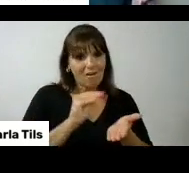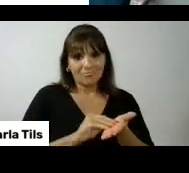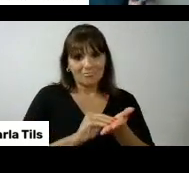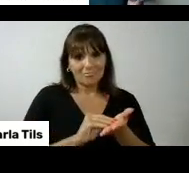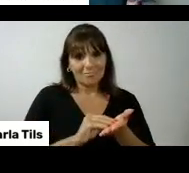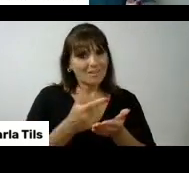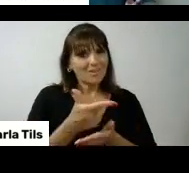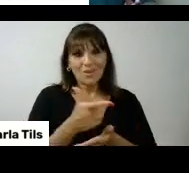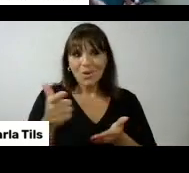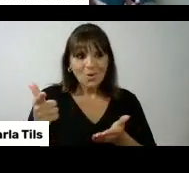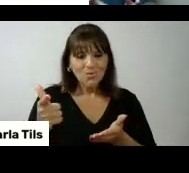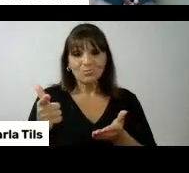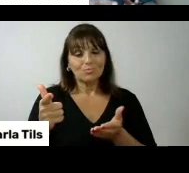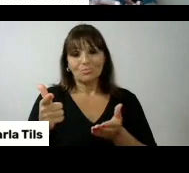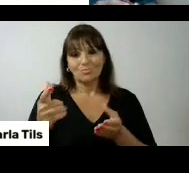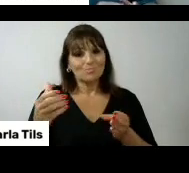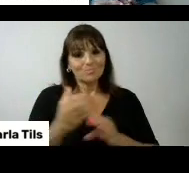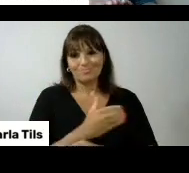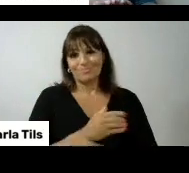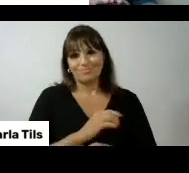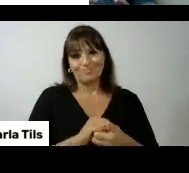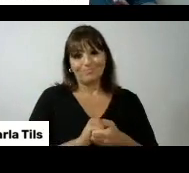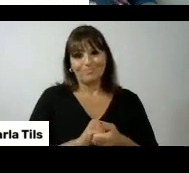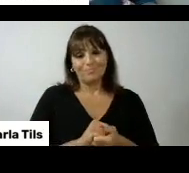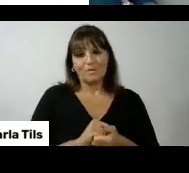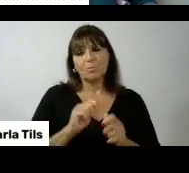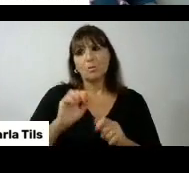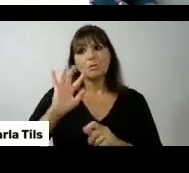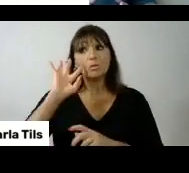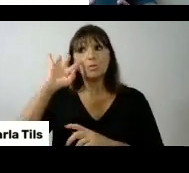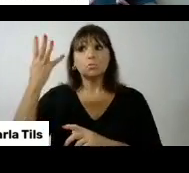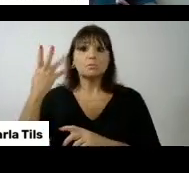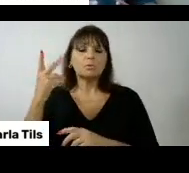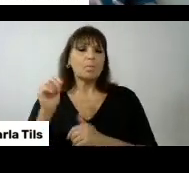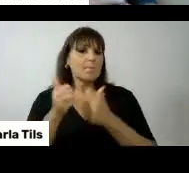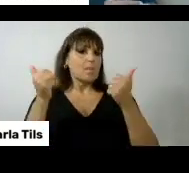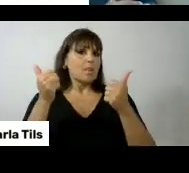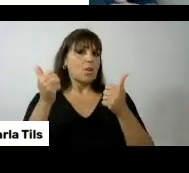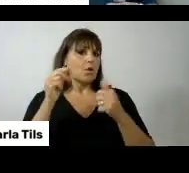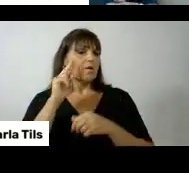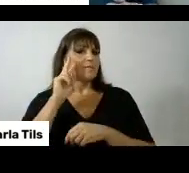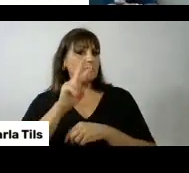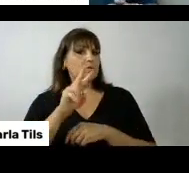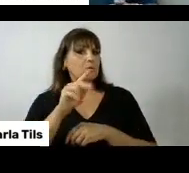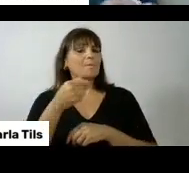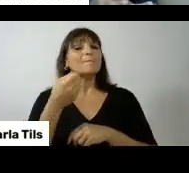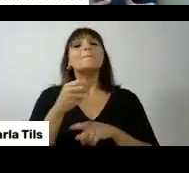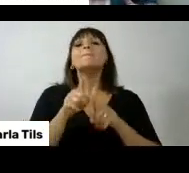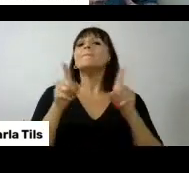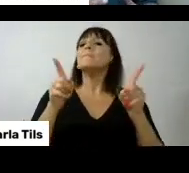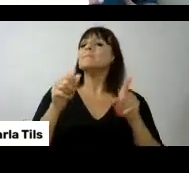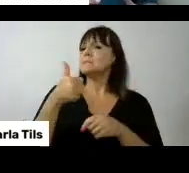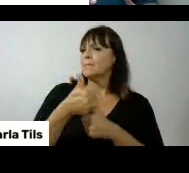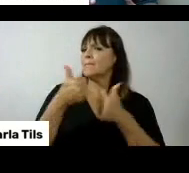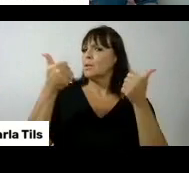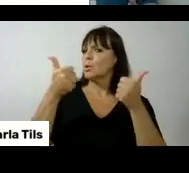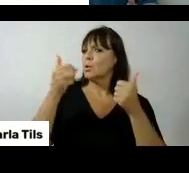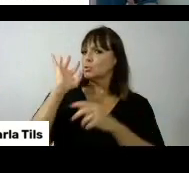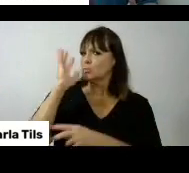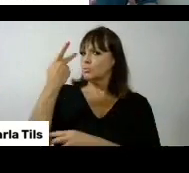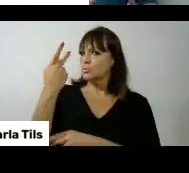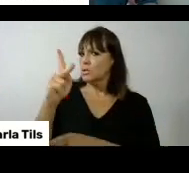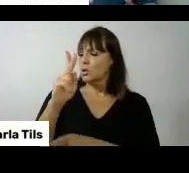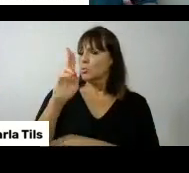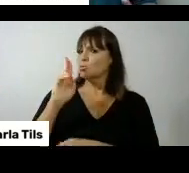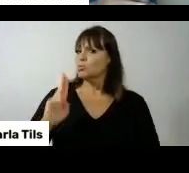melhor solução na sua visão, mas será que é a melhor solução para o seu usuário? Será que é a melhor solução para o